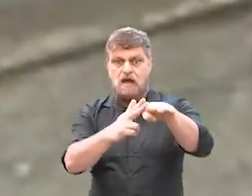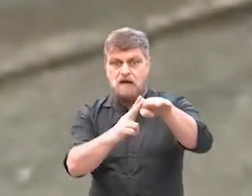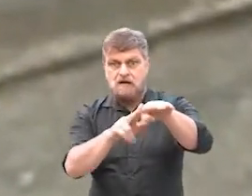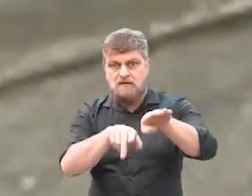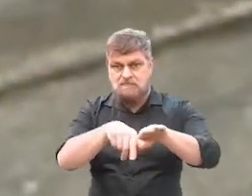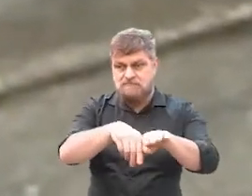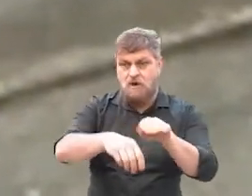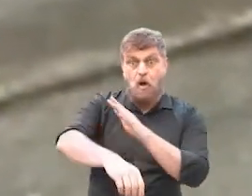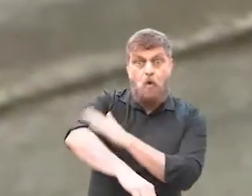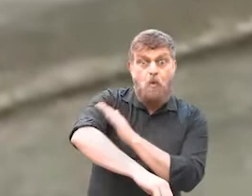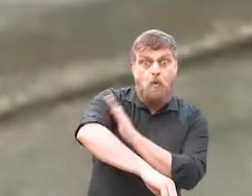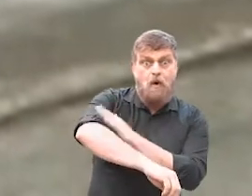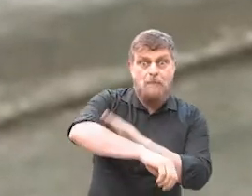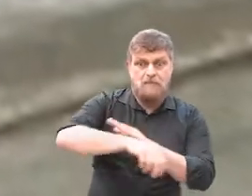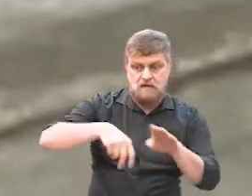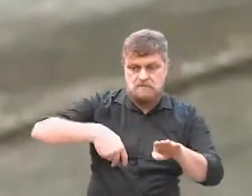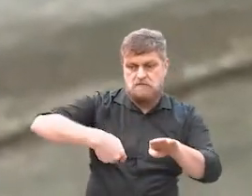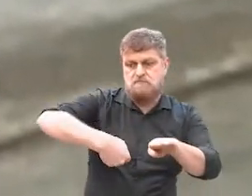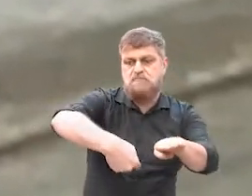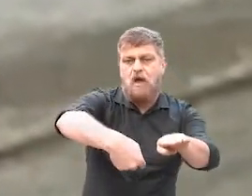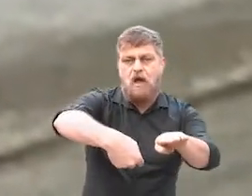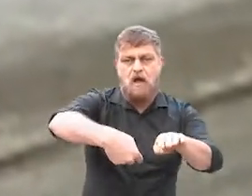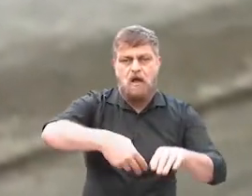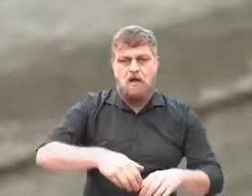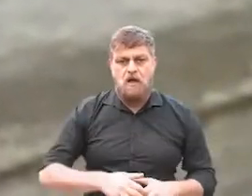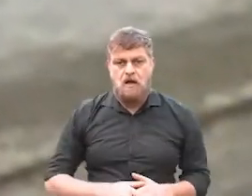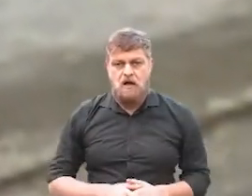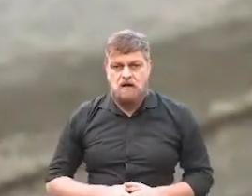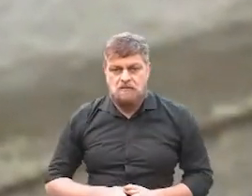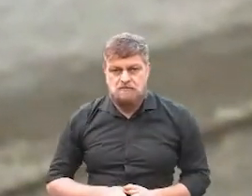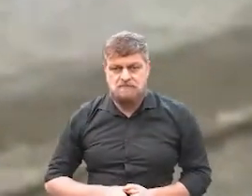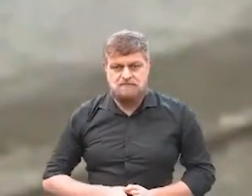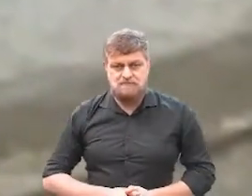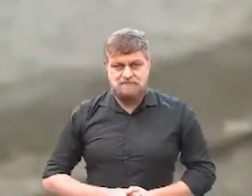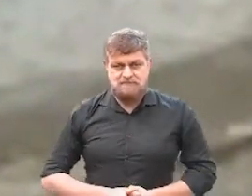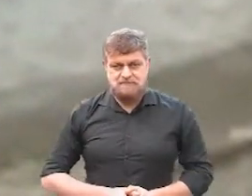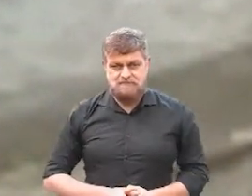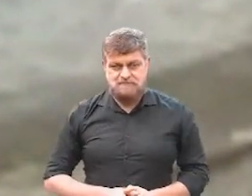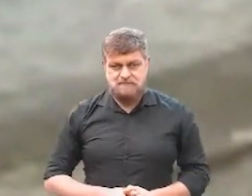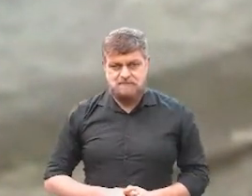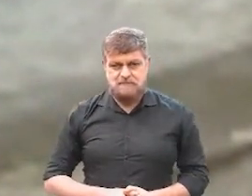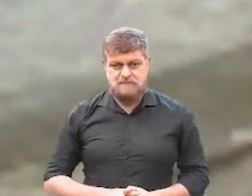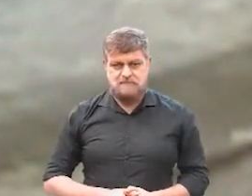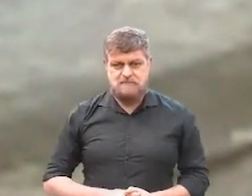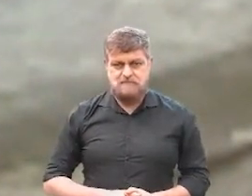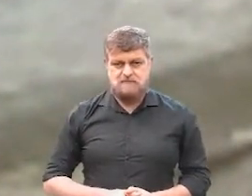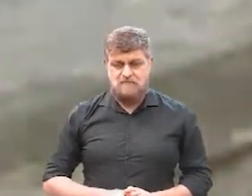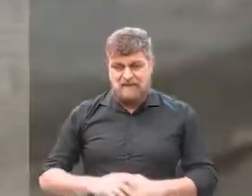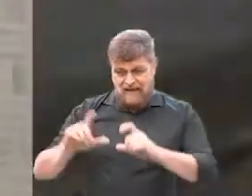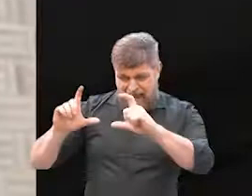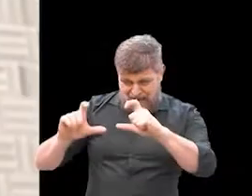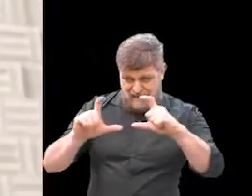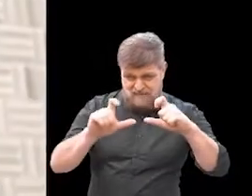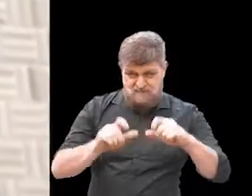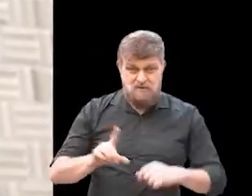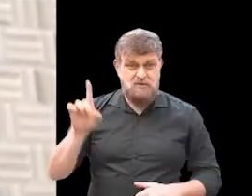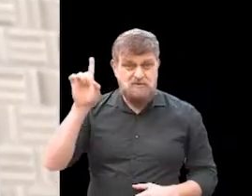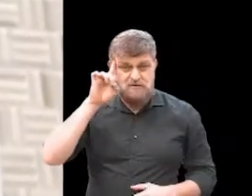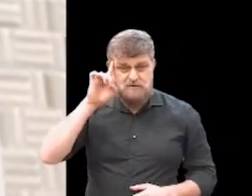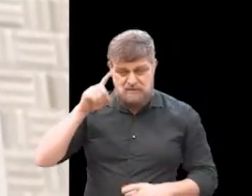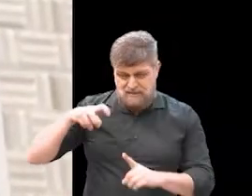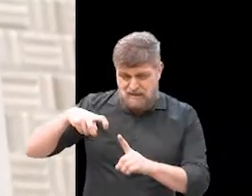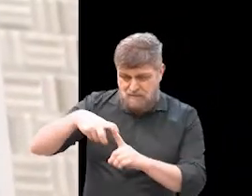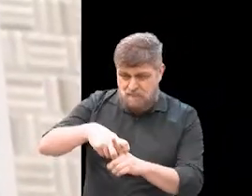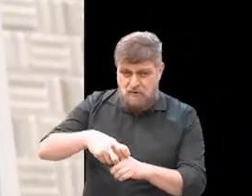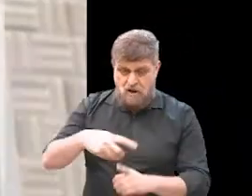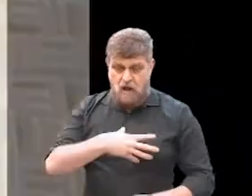veículo. Ela fica presa pelo braço e é arrastada e acaba caindo no asfalto. As fotos